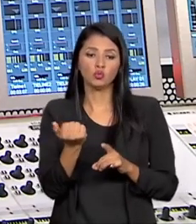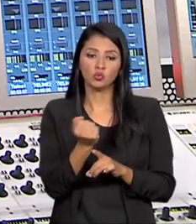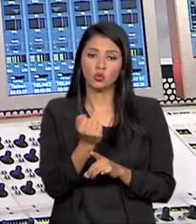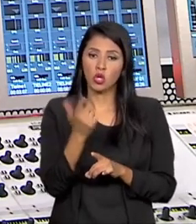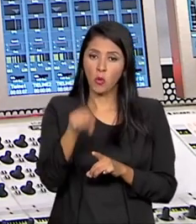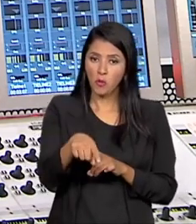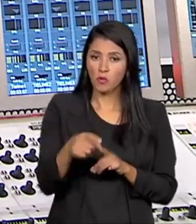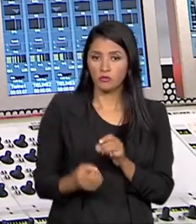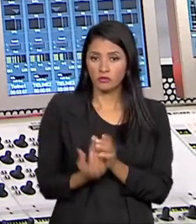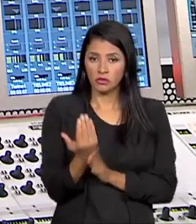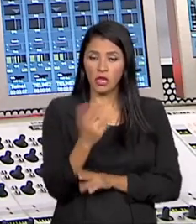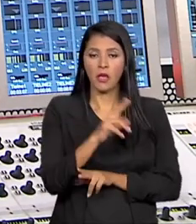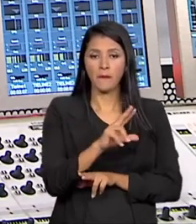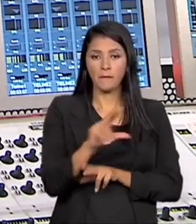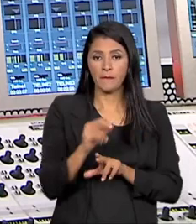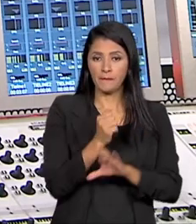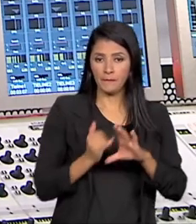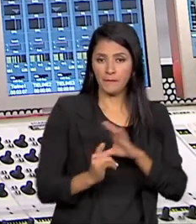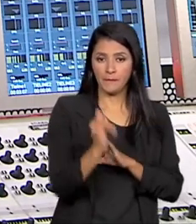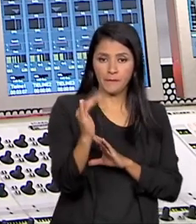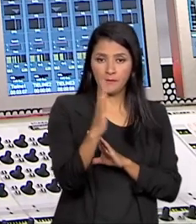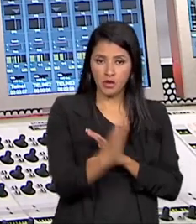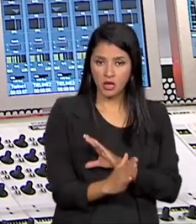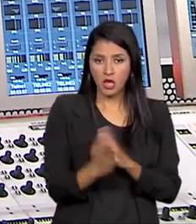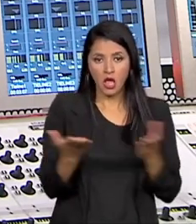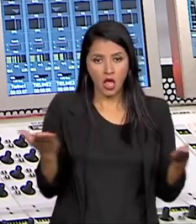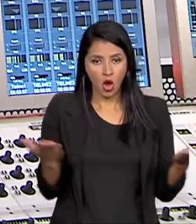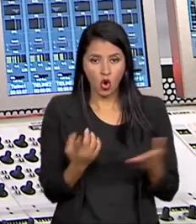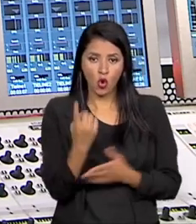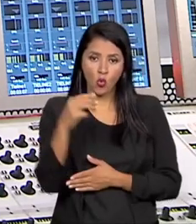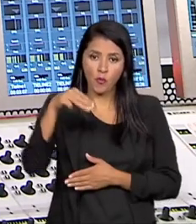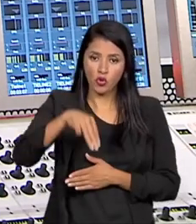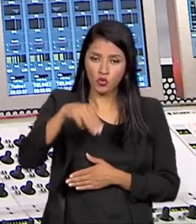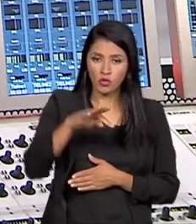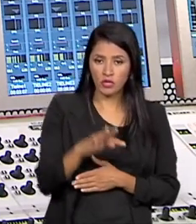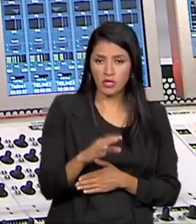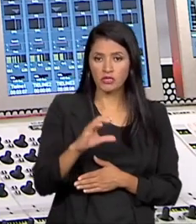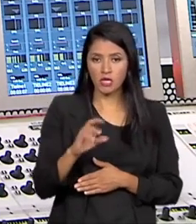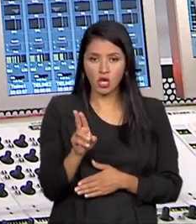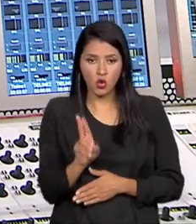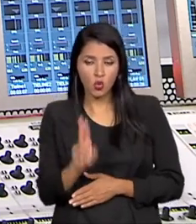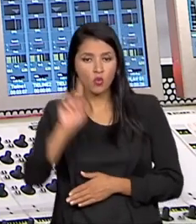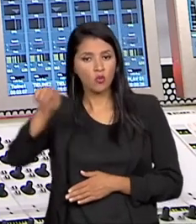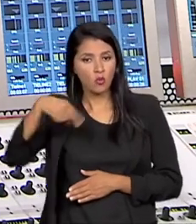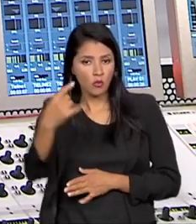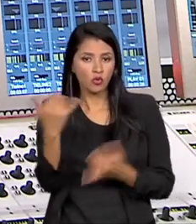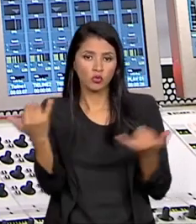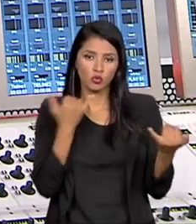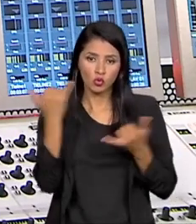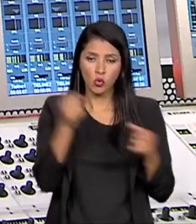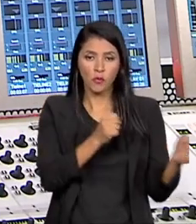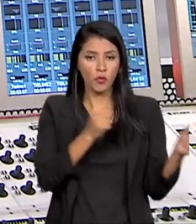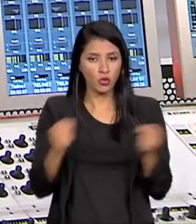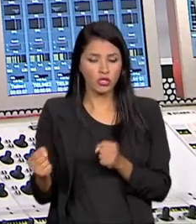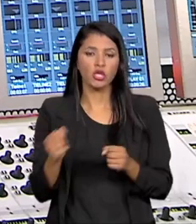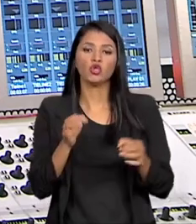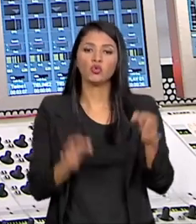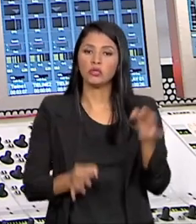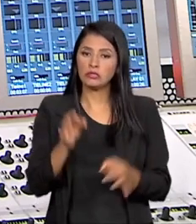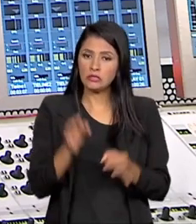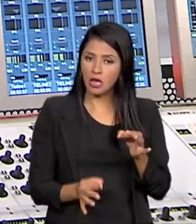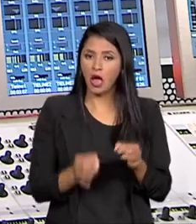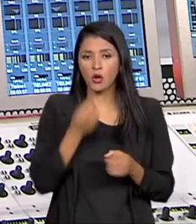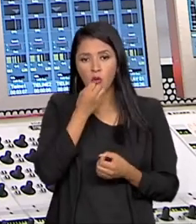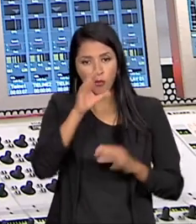da empresa Brasil de Comunicação e que agora com um minuto do TCU e em seguida as notícias do poder jud no Congresso Nacional